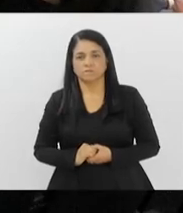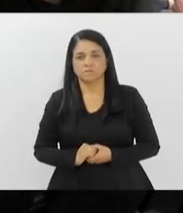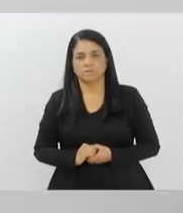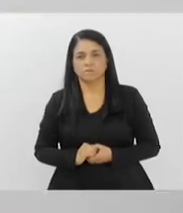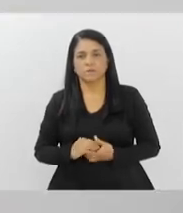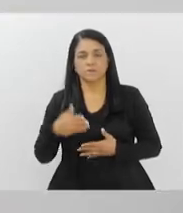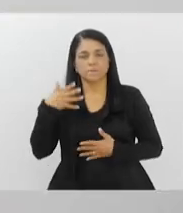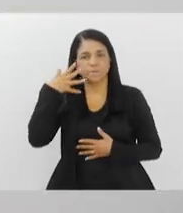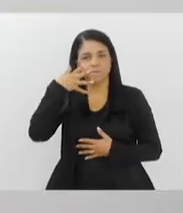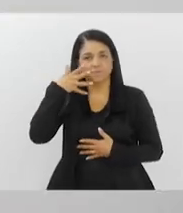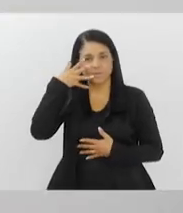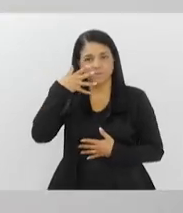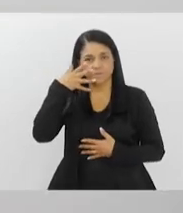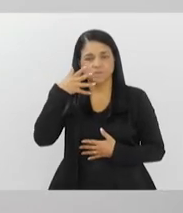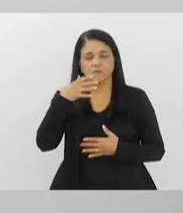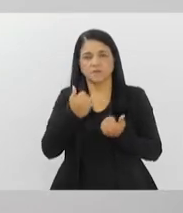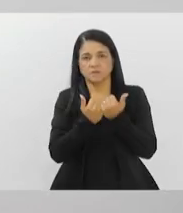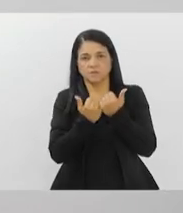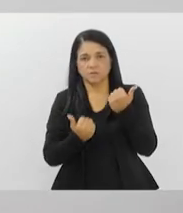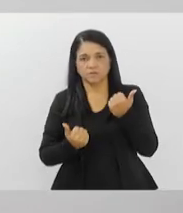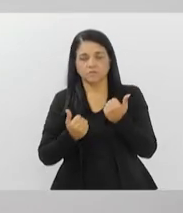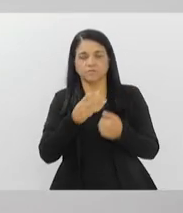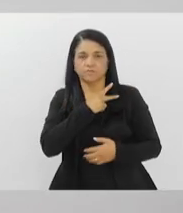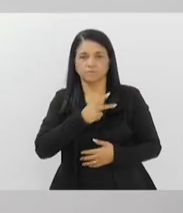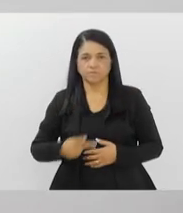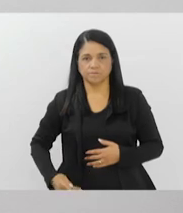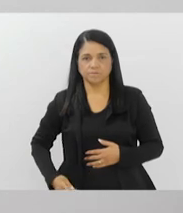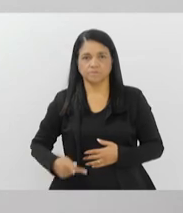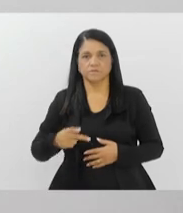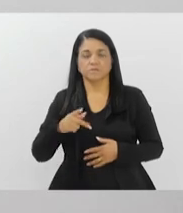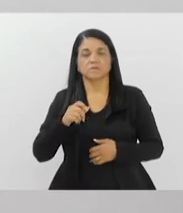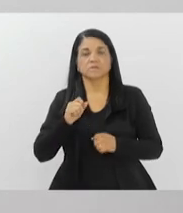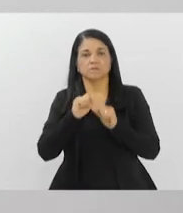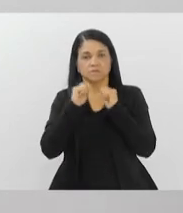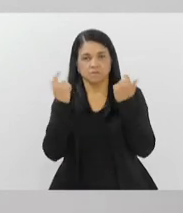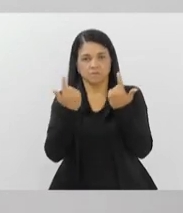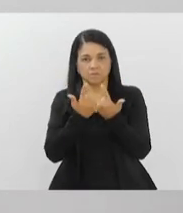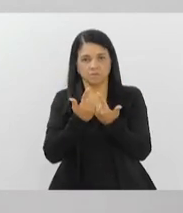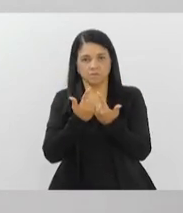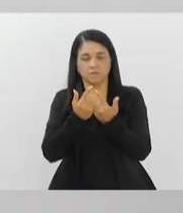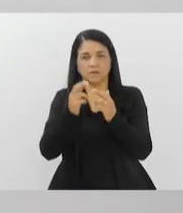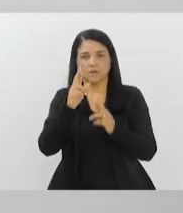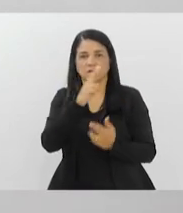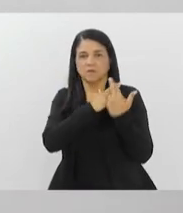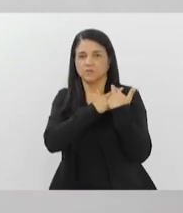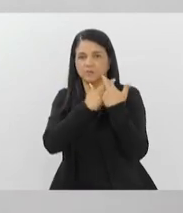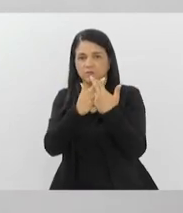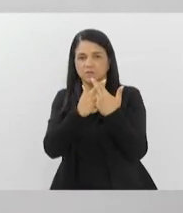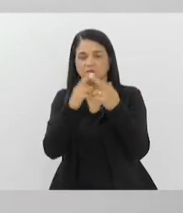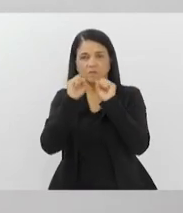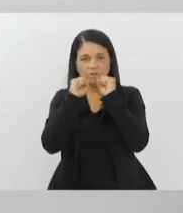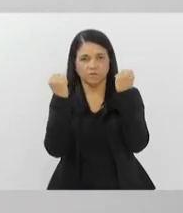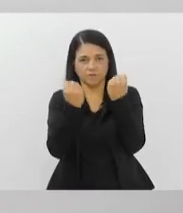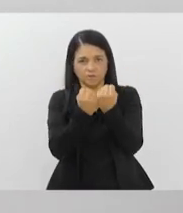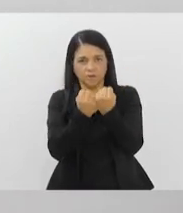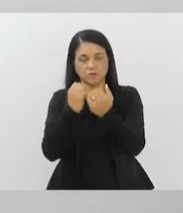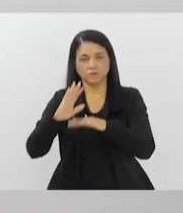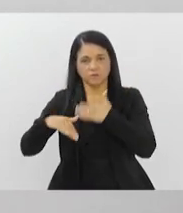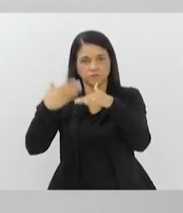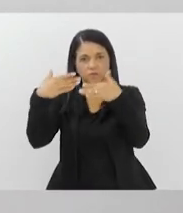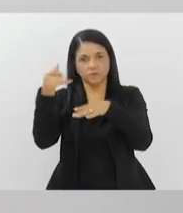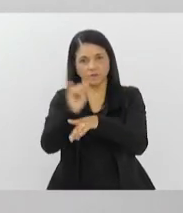Passo a palavra à segunda vice-presidente da mesa diretora da Alerj, responsável pela condução do Fórum Permanente de